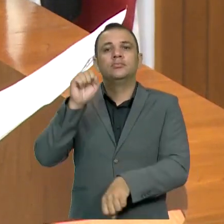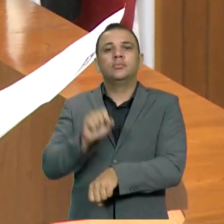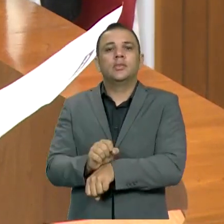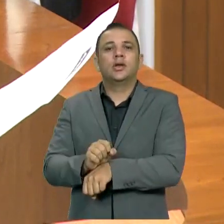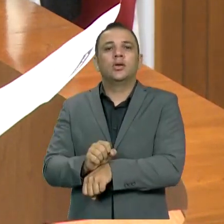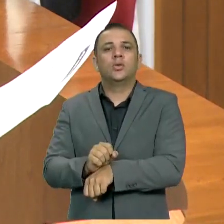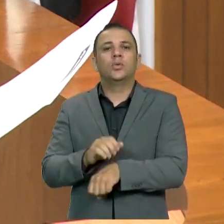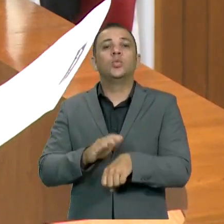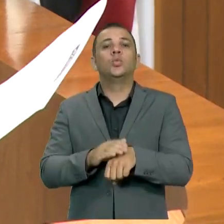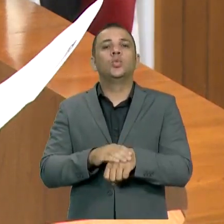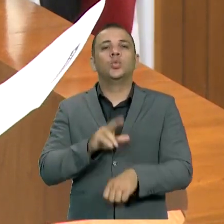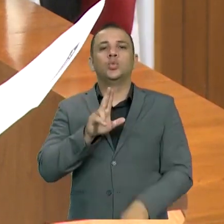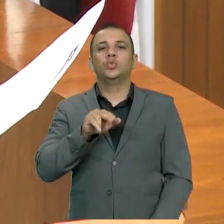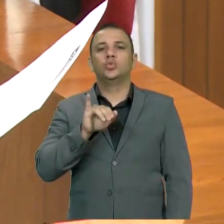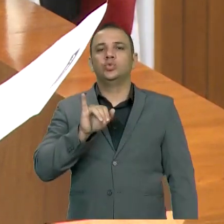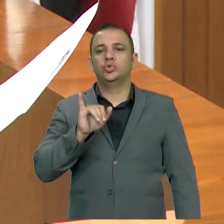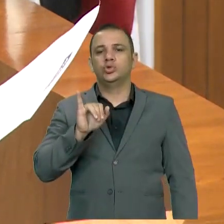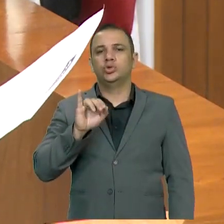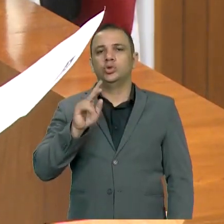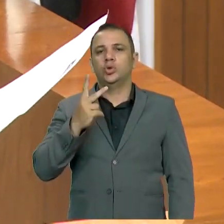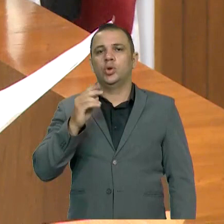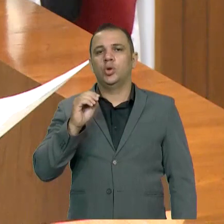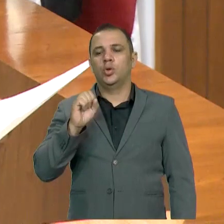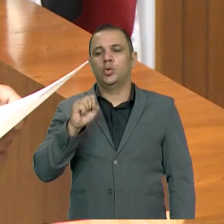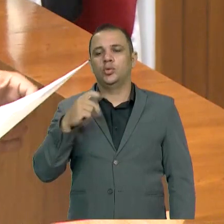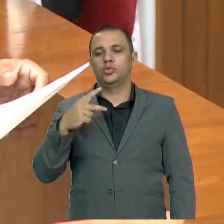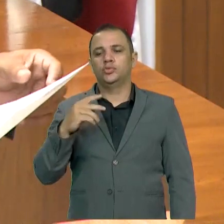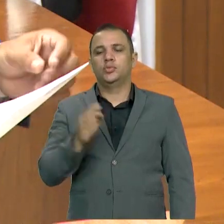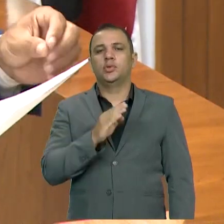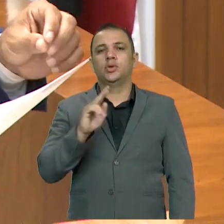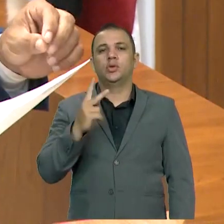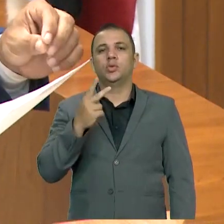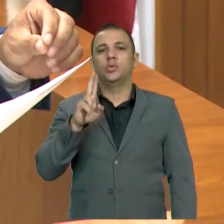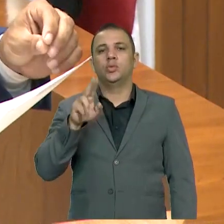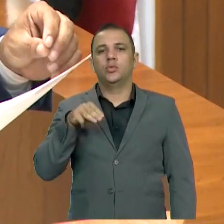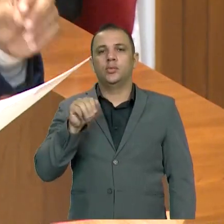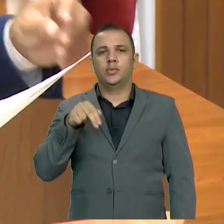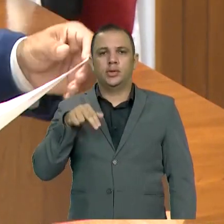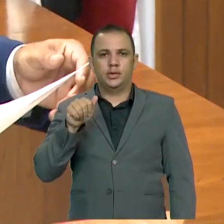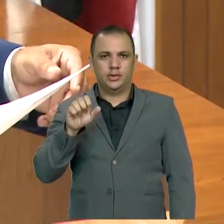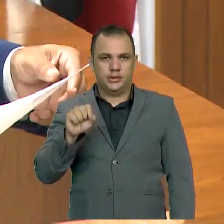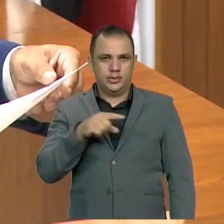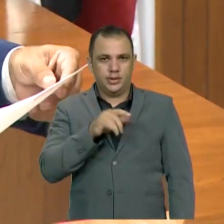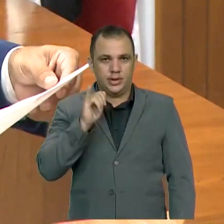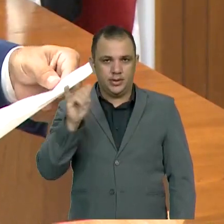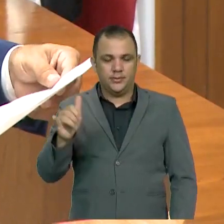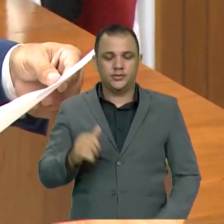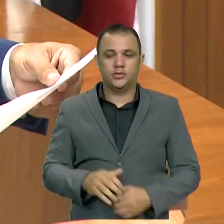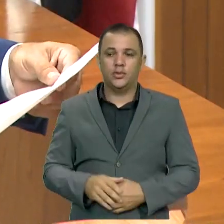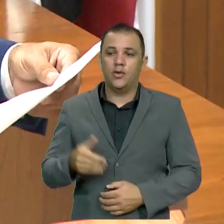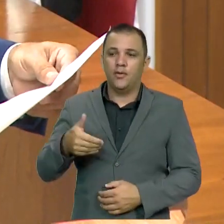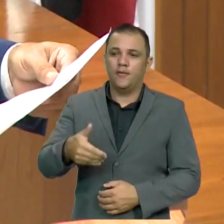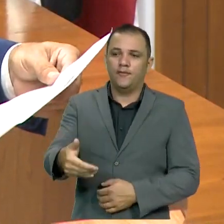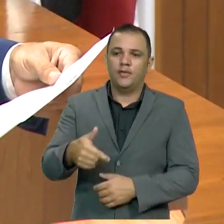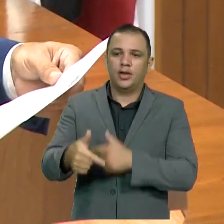usuários do plano de saúde, informar que as atividades estarão